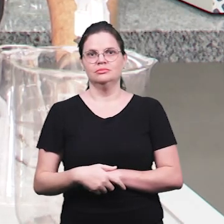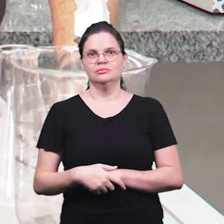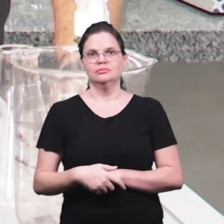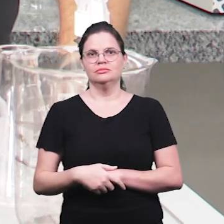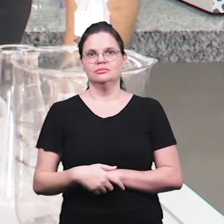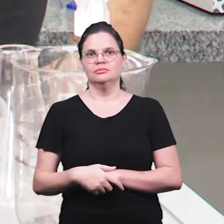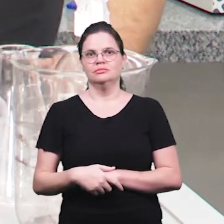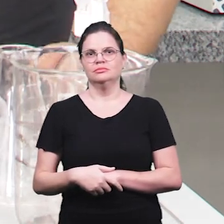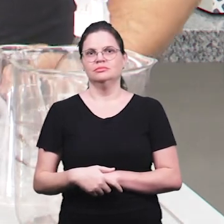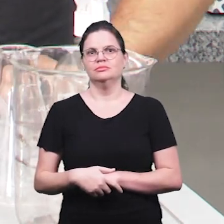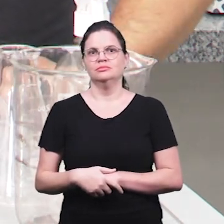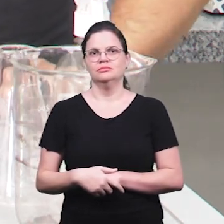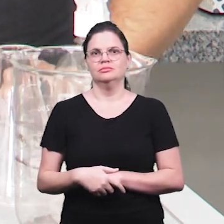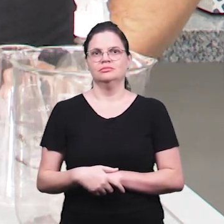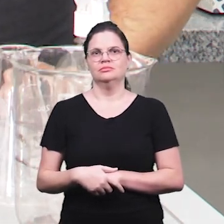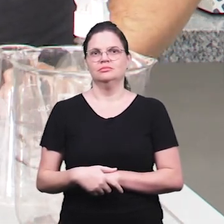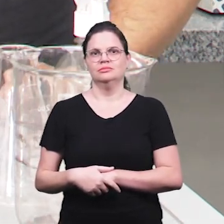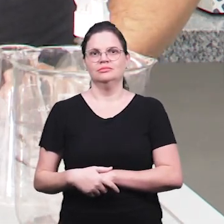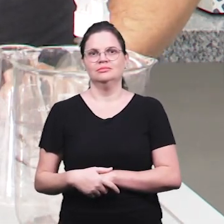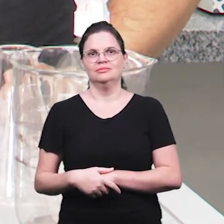Aí. Olha lá, ó.